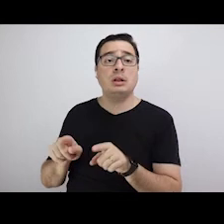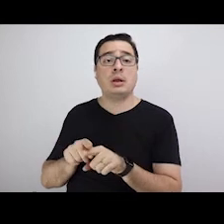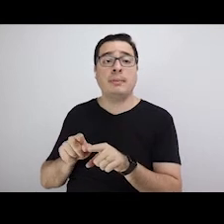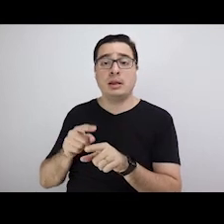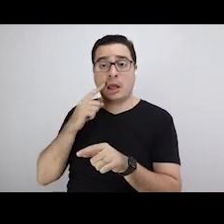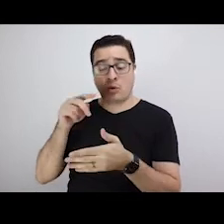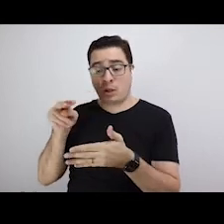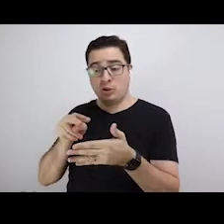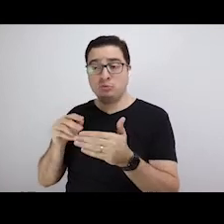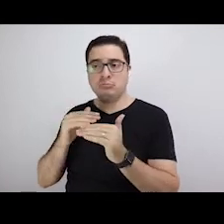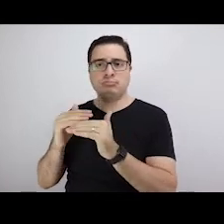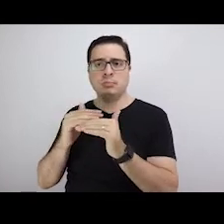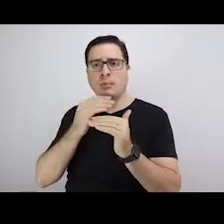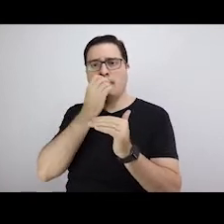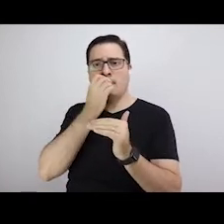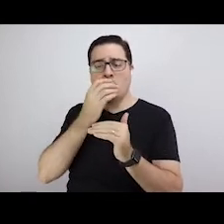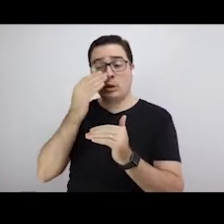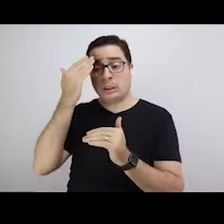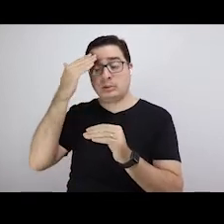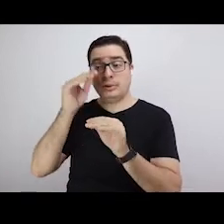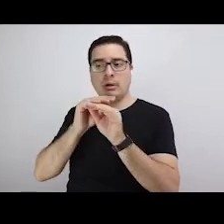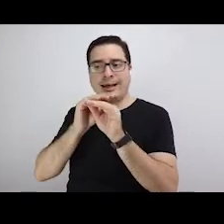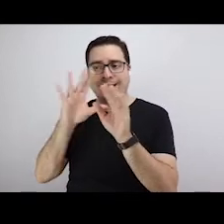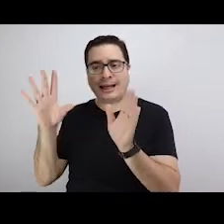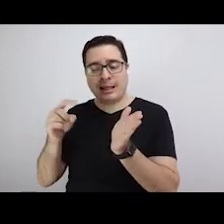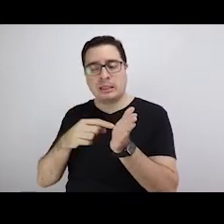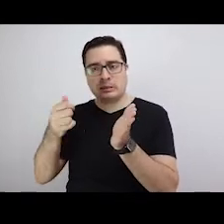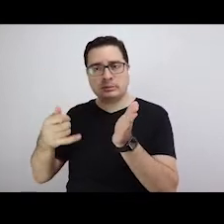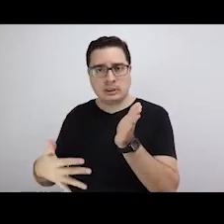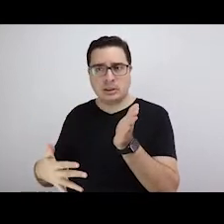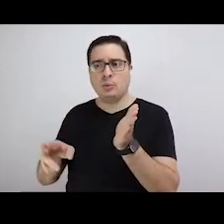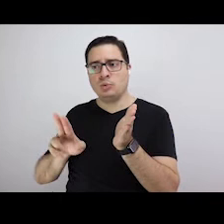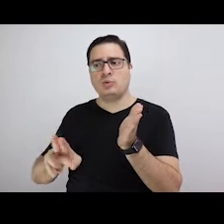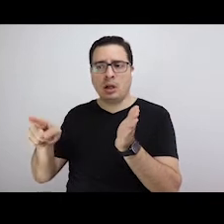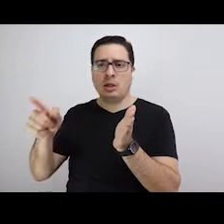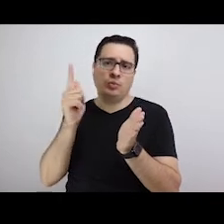de leitura, um bom nível de compreensão por parte do seu usuário.